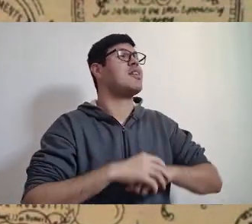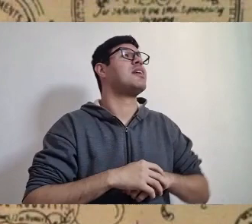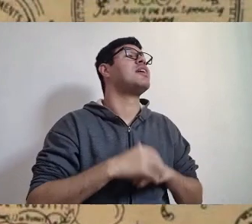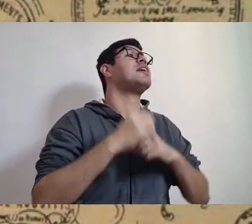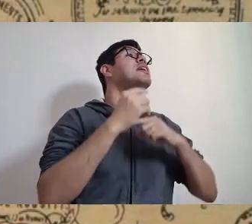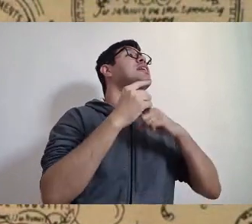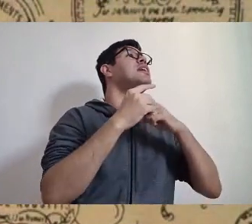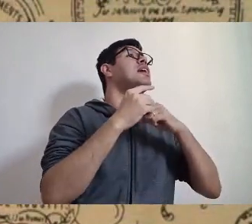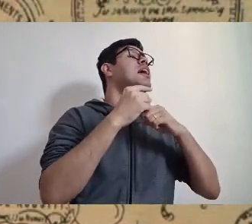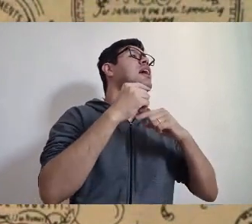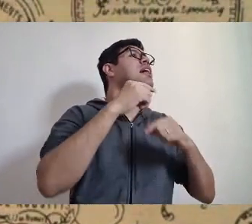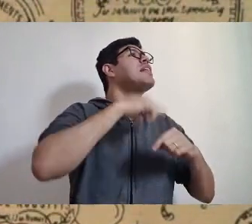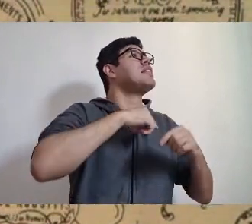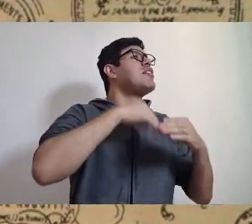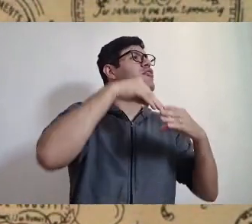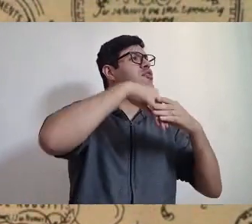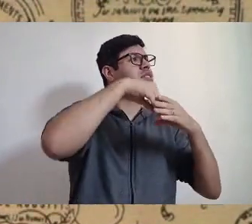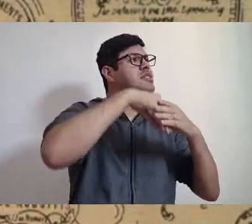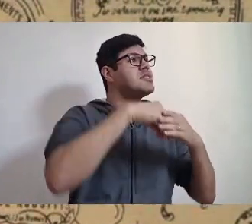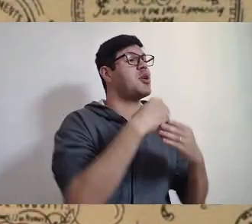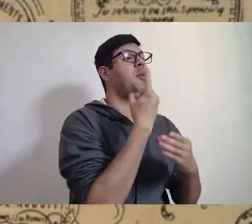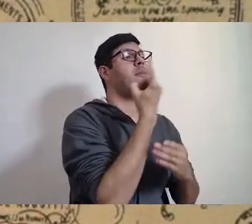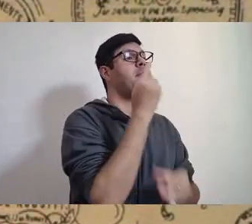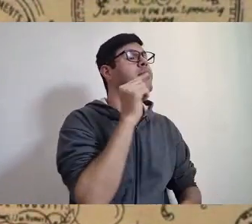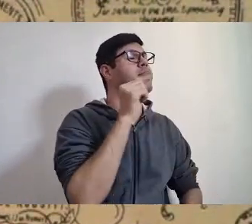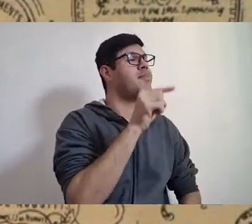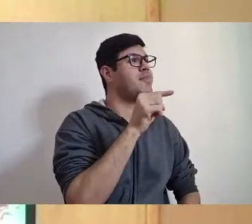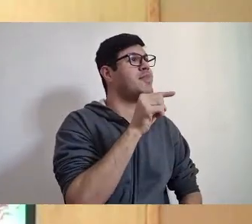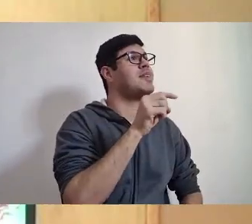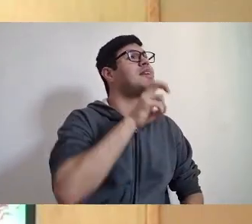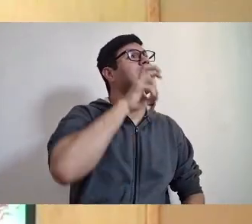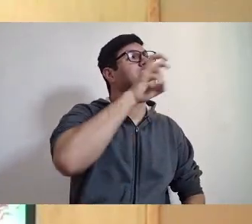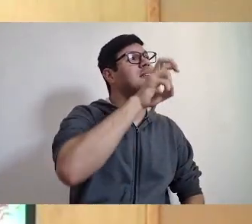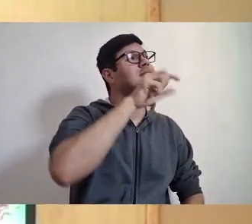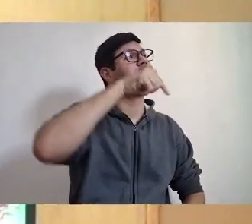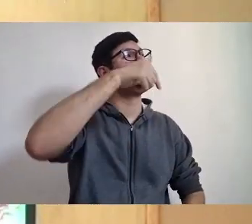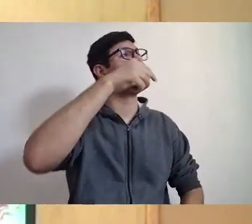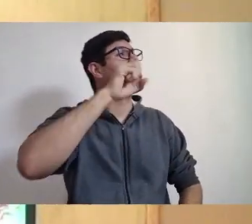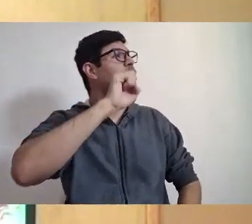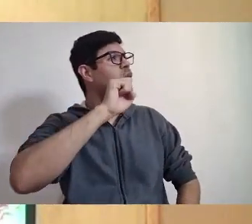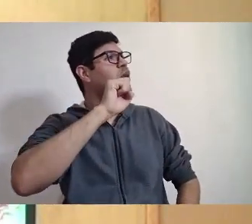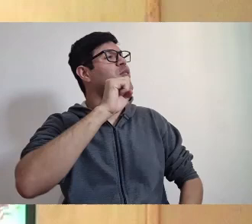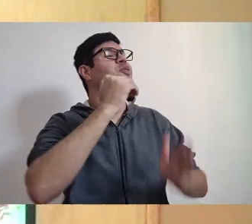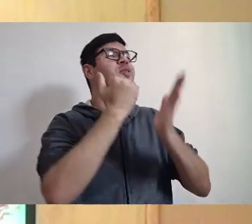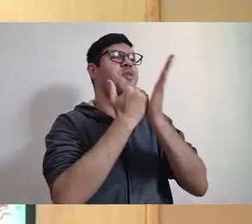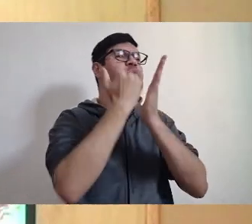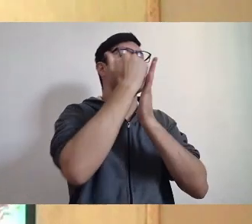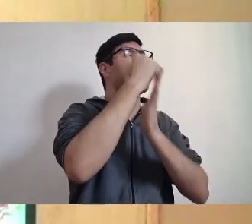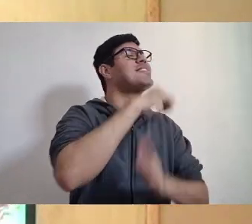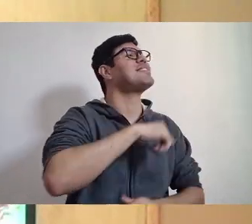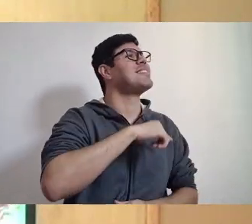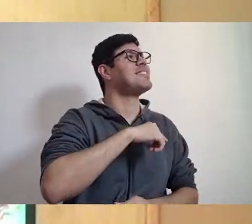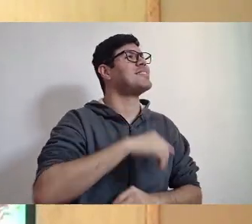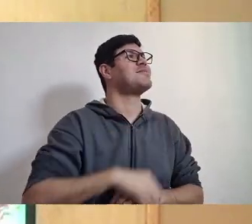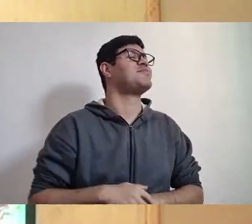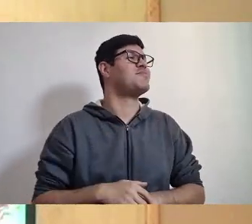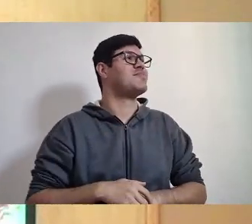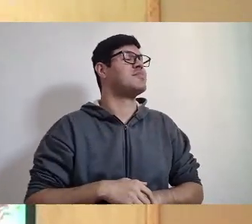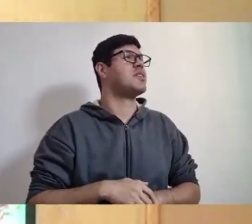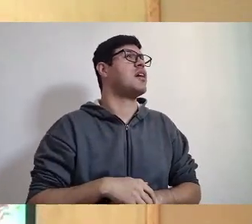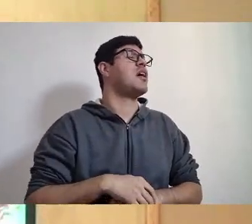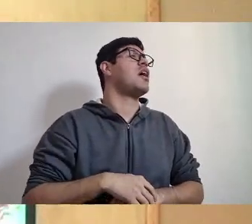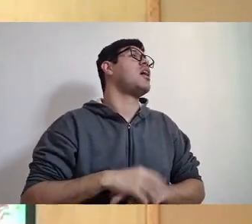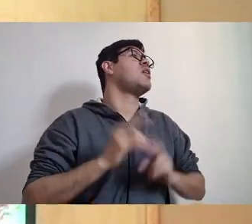Já aumentou o número de votação. Aí provou que você já trabalhou aquele pouco tempo que você ficou lá, né? Sim. Eu